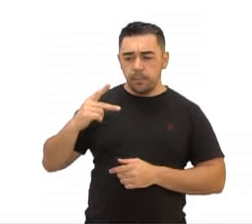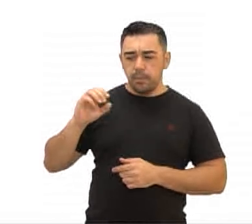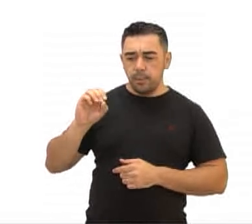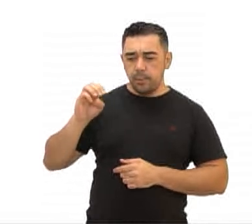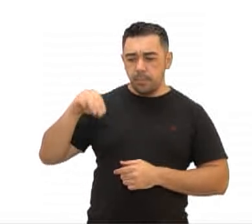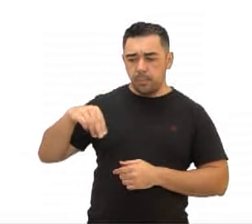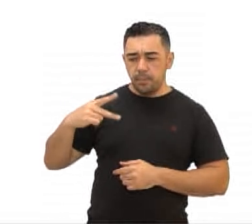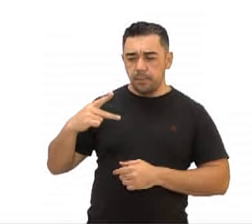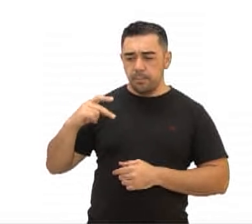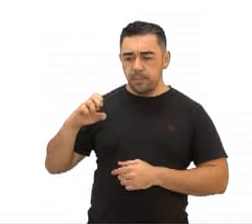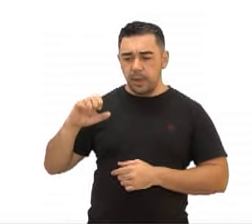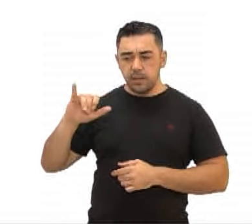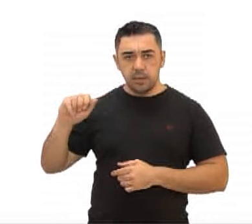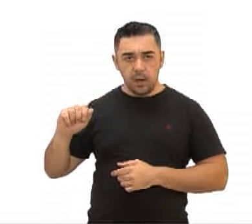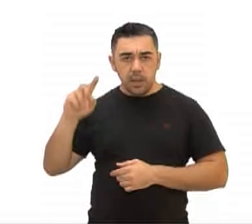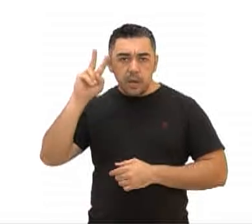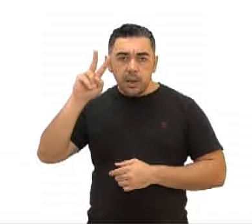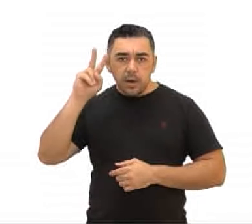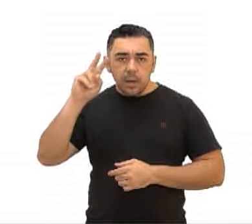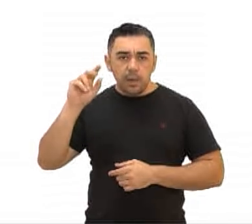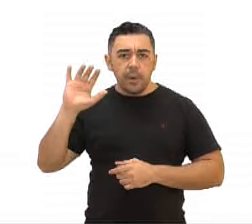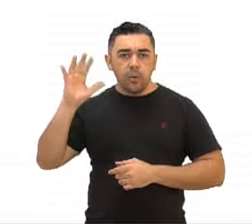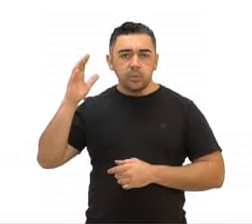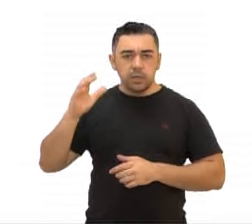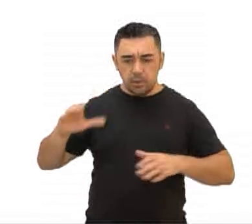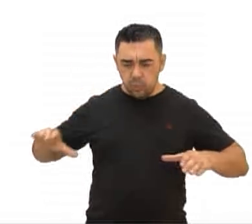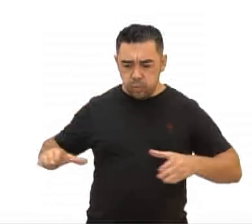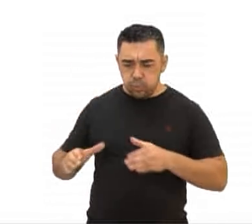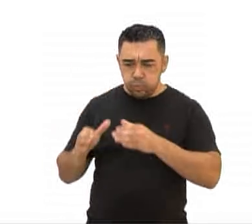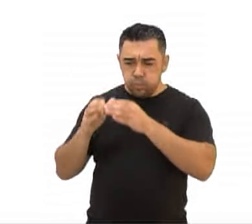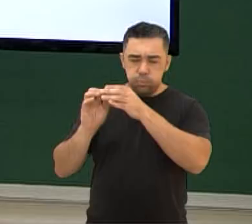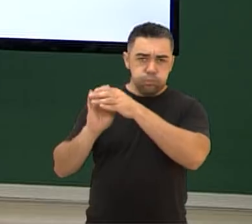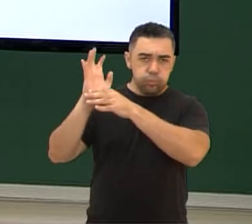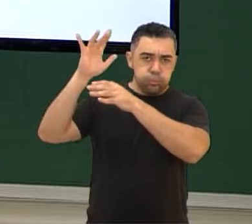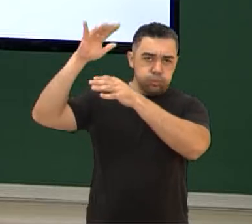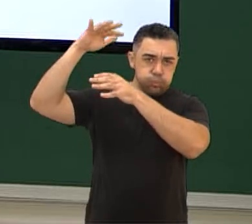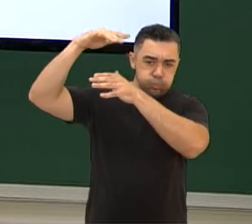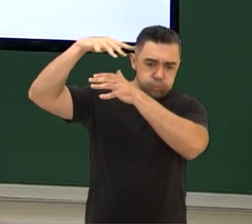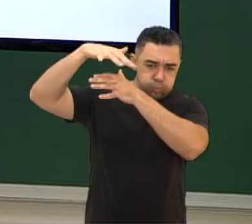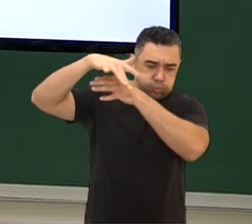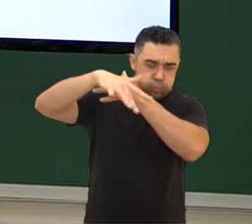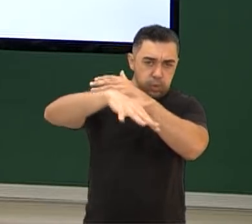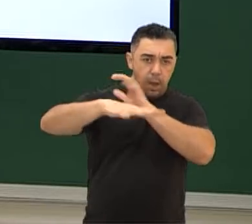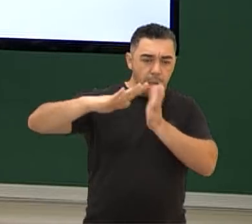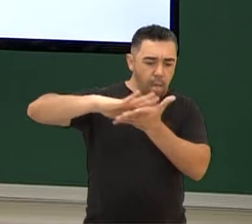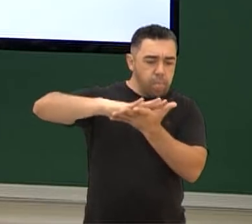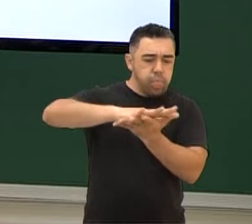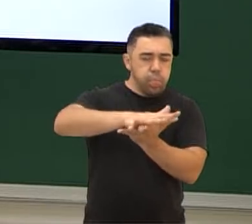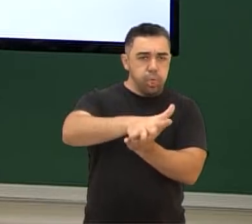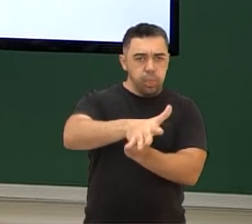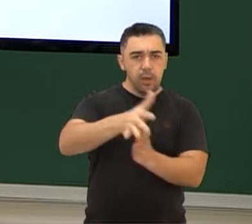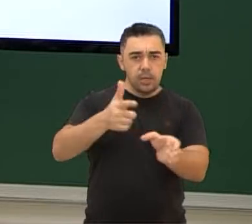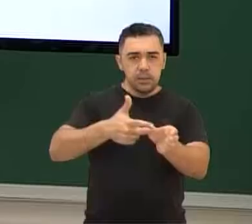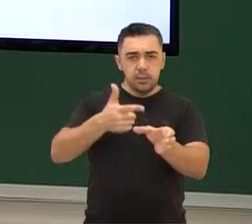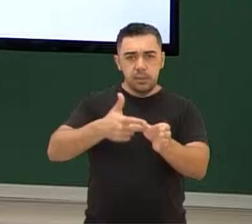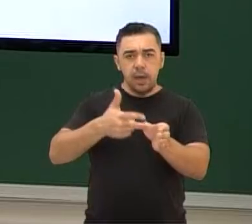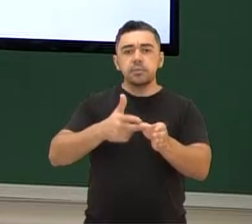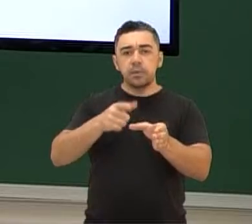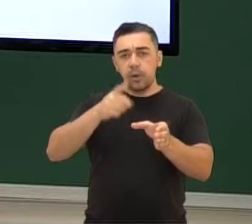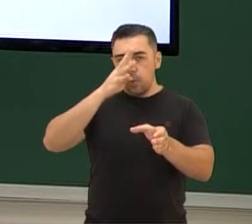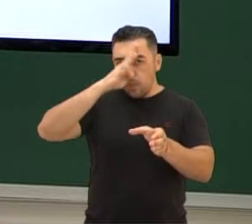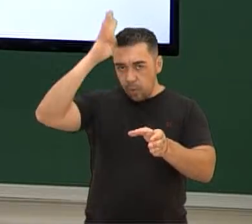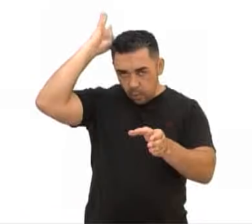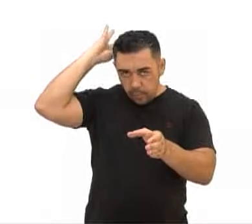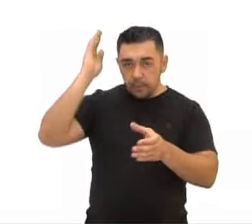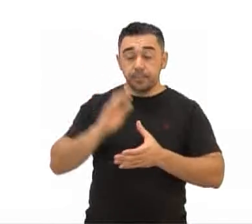Pompeia? Cidade atingida pelo vulcão Vesúvio, lá em Roma, por volta do ano 70 depois de Cristo? Isso.